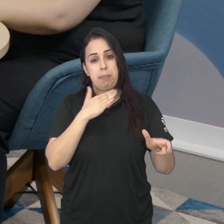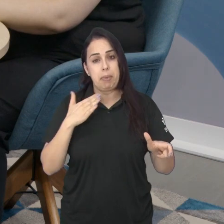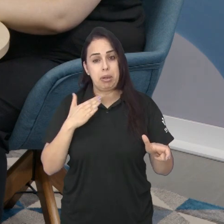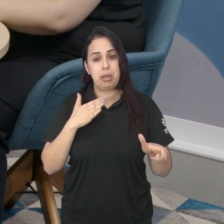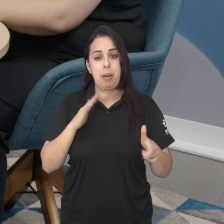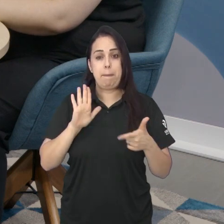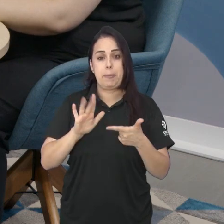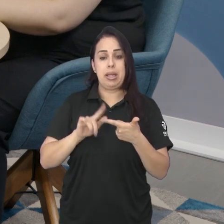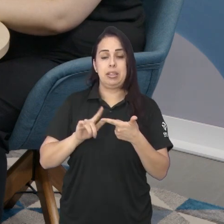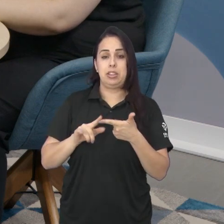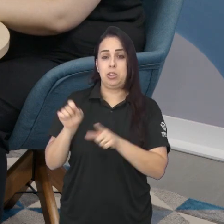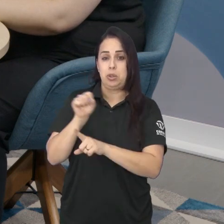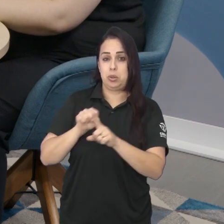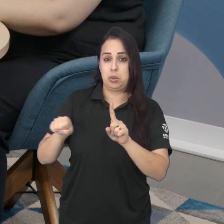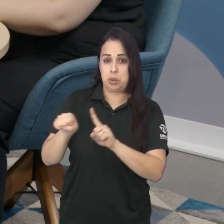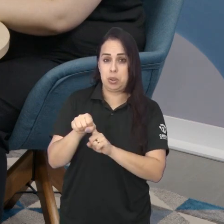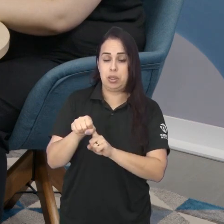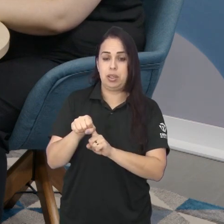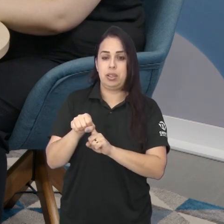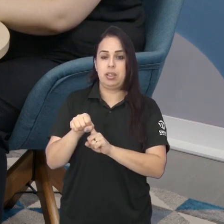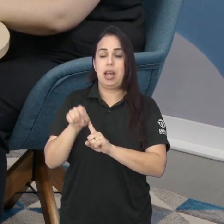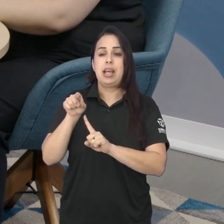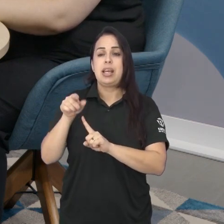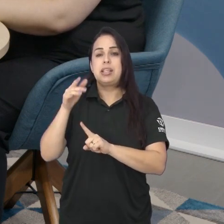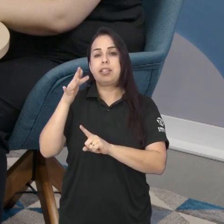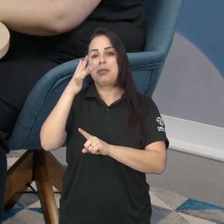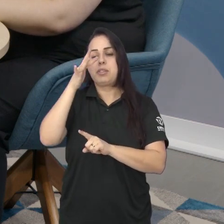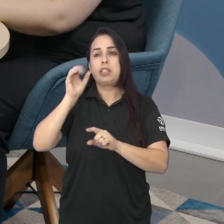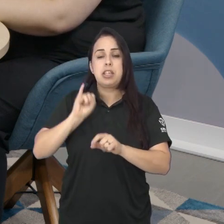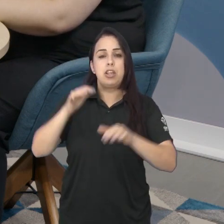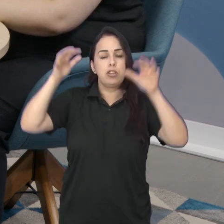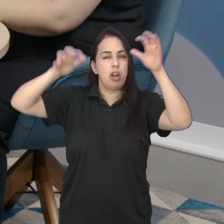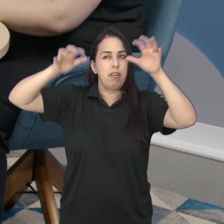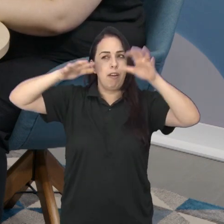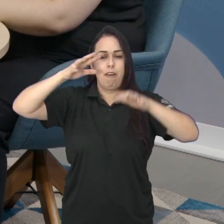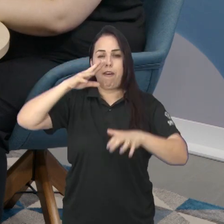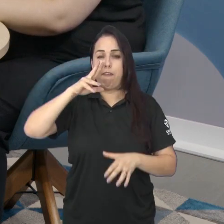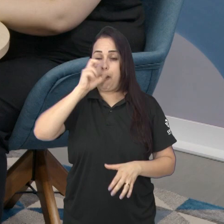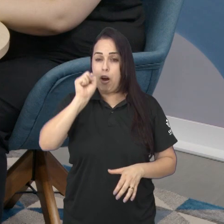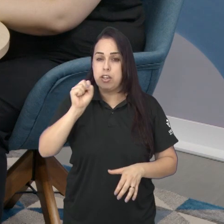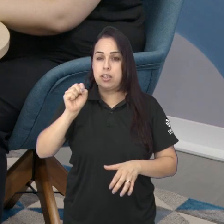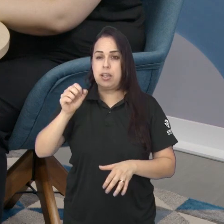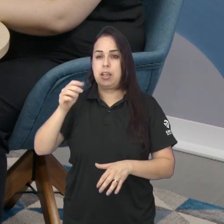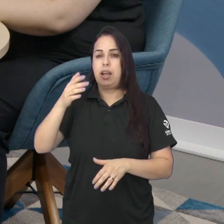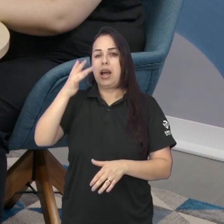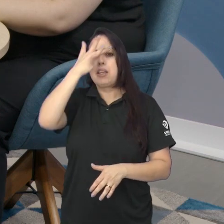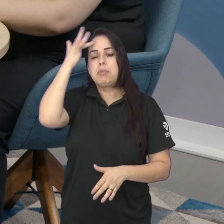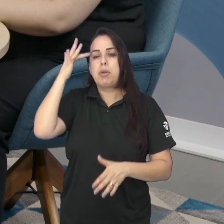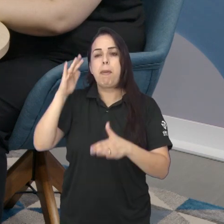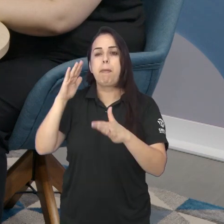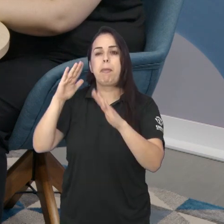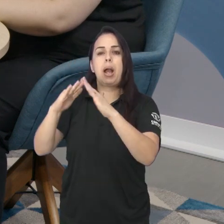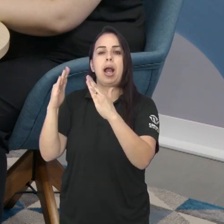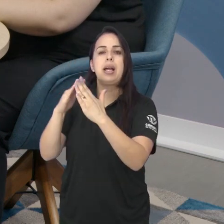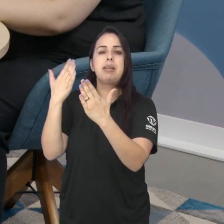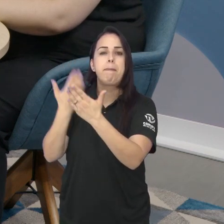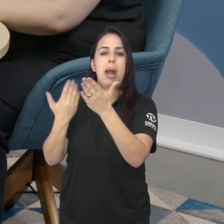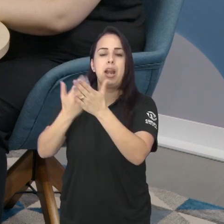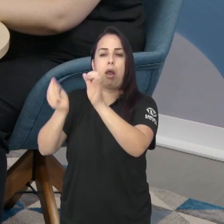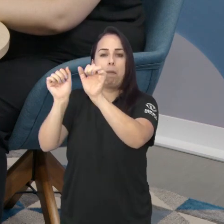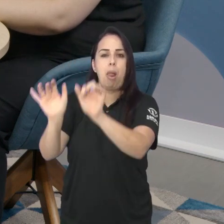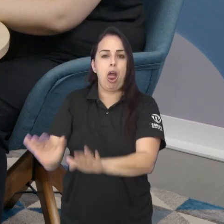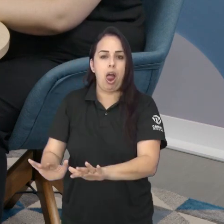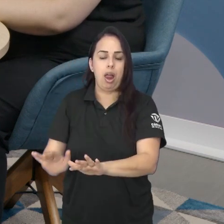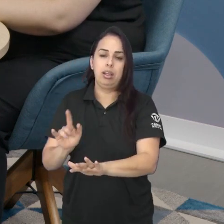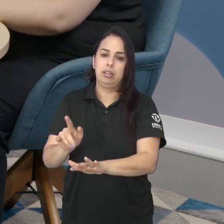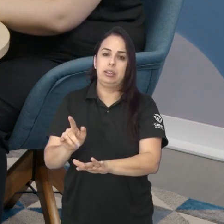também toda a questão social, muitas pessoas ficam desalojadas, né? A gente tem que lembrar que muitas pessoas não têm para onde ir também, e aí afeta